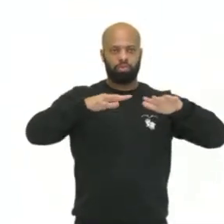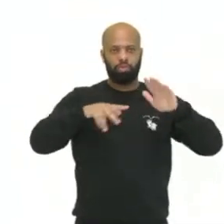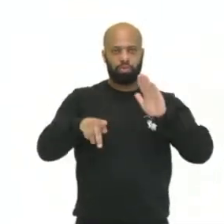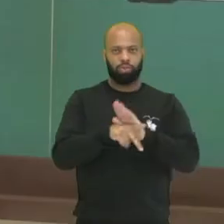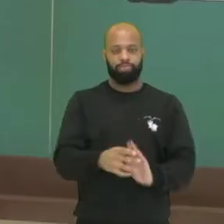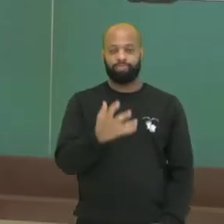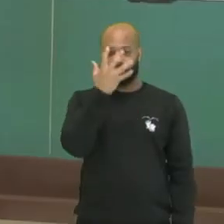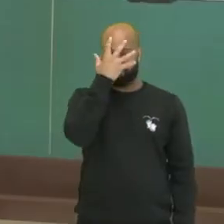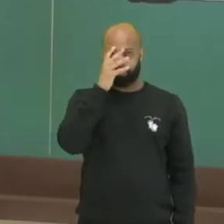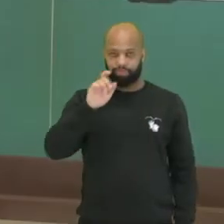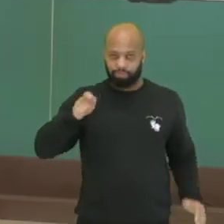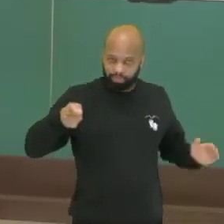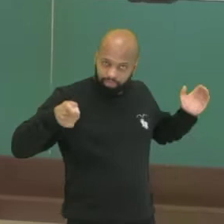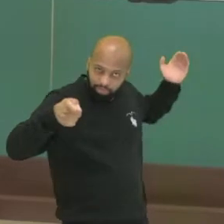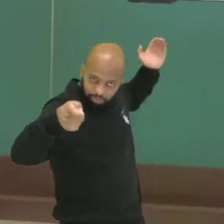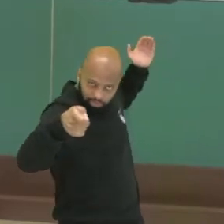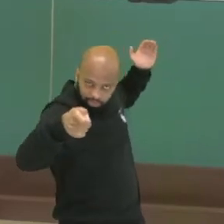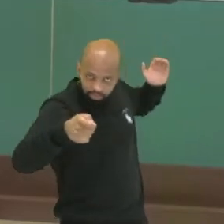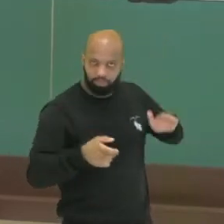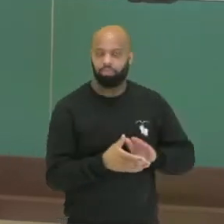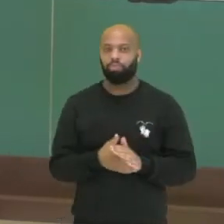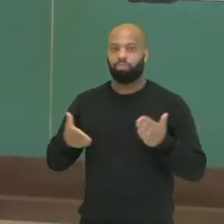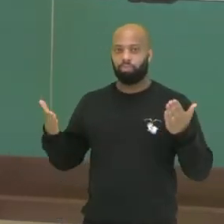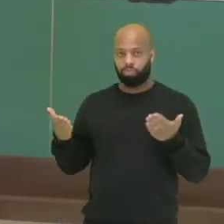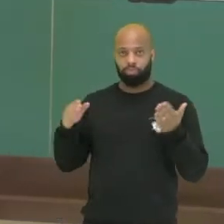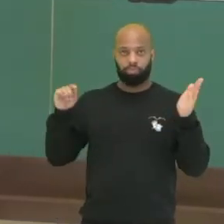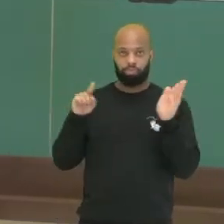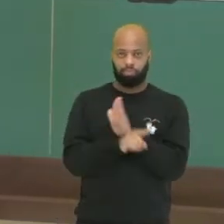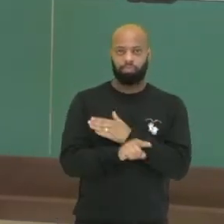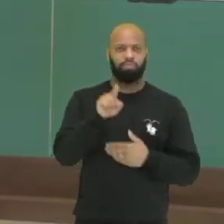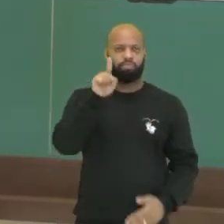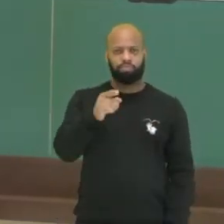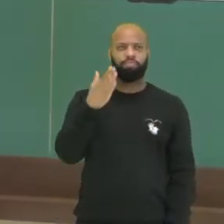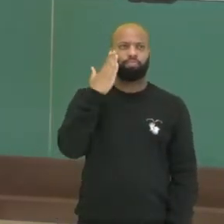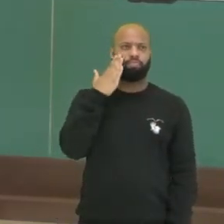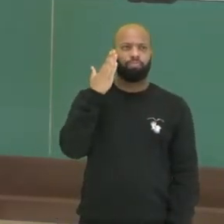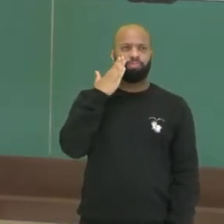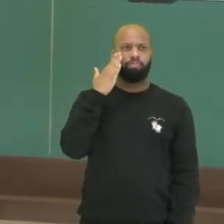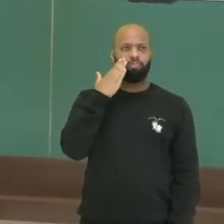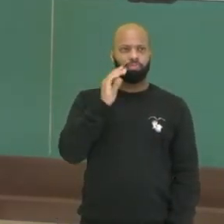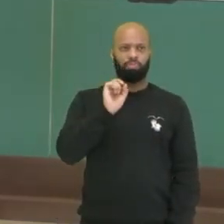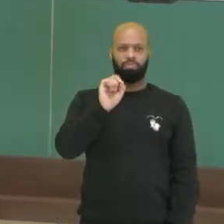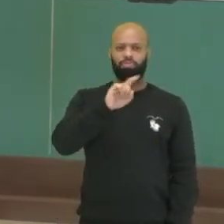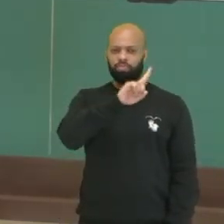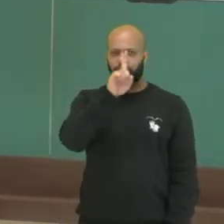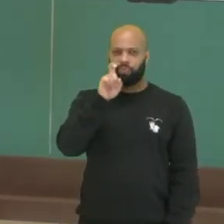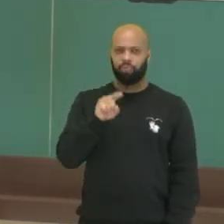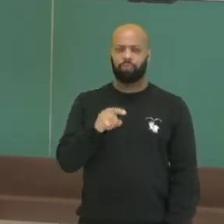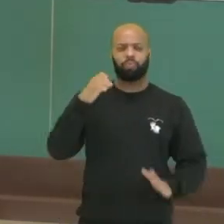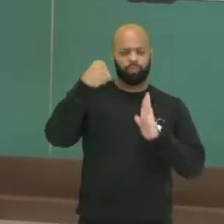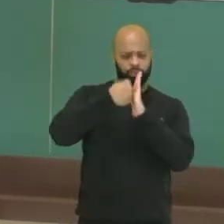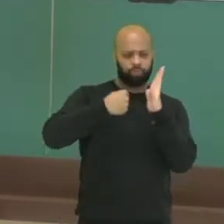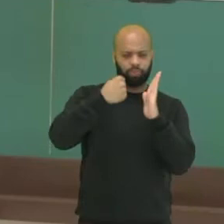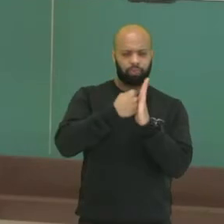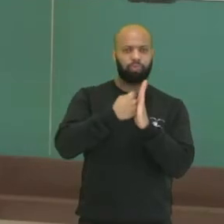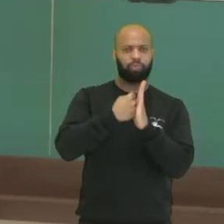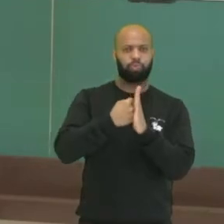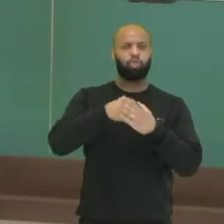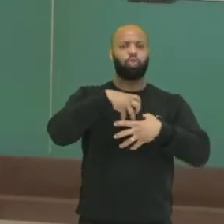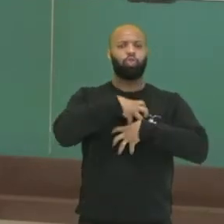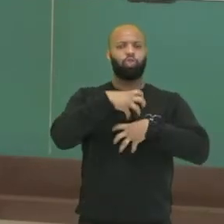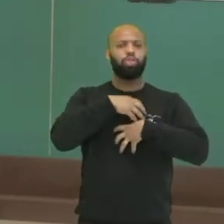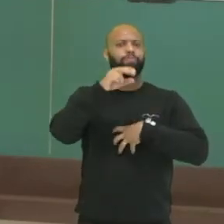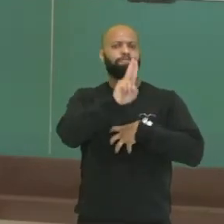esgrima. Pergunto agora para vocês. Você sabe o que é luta como